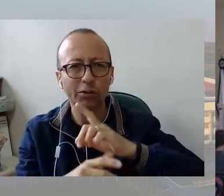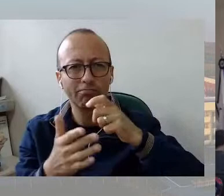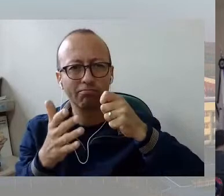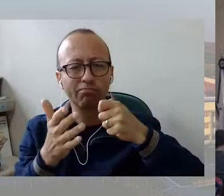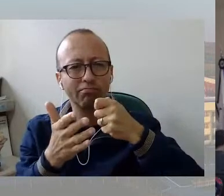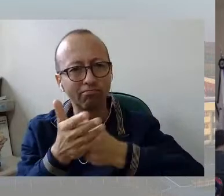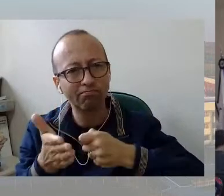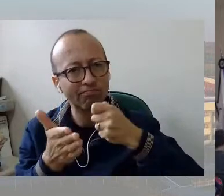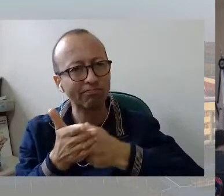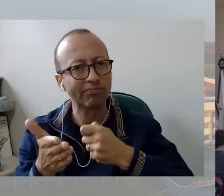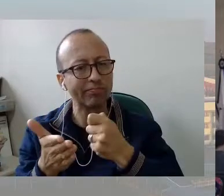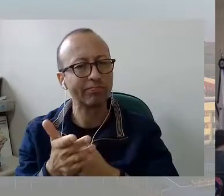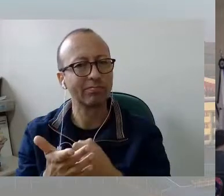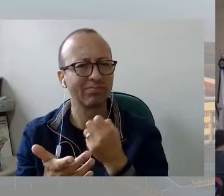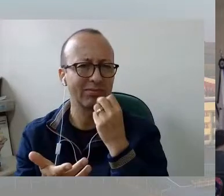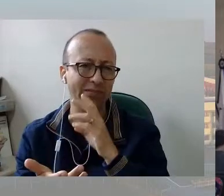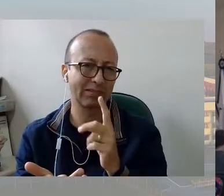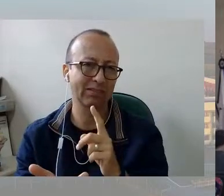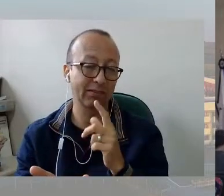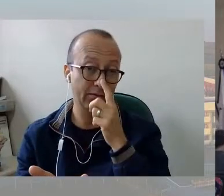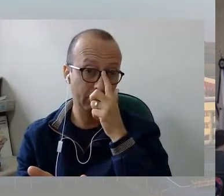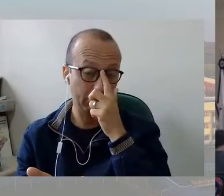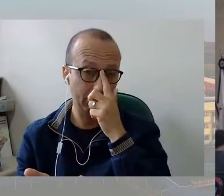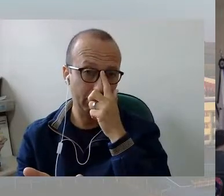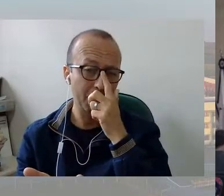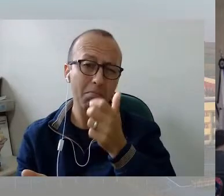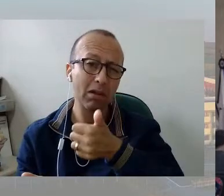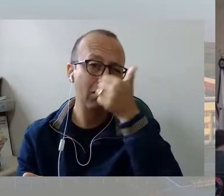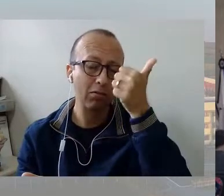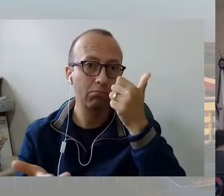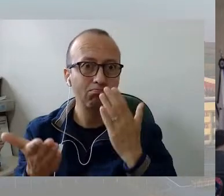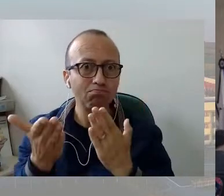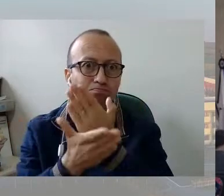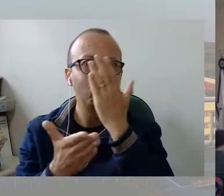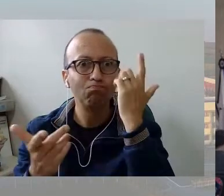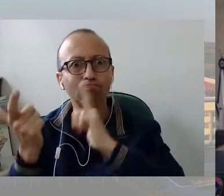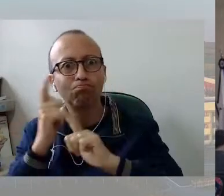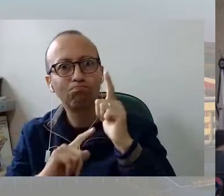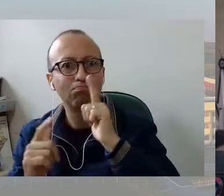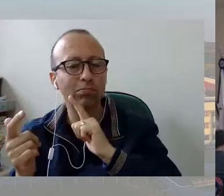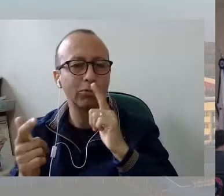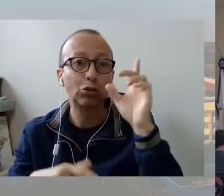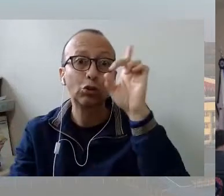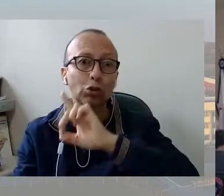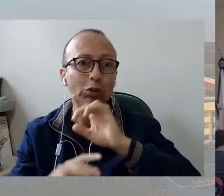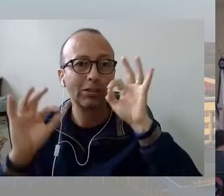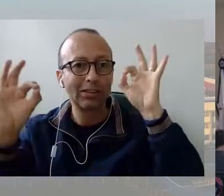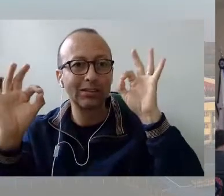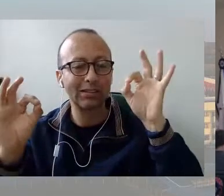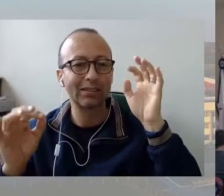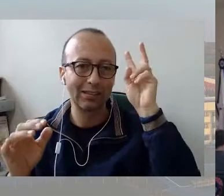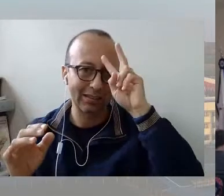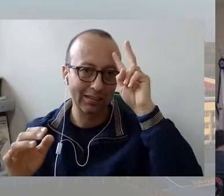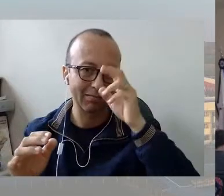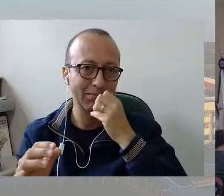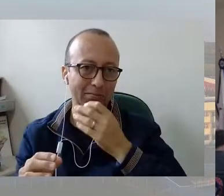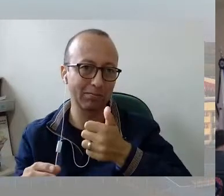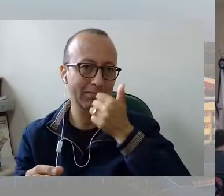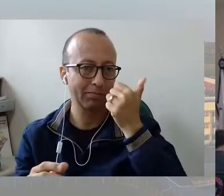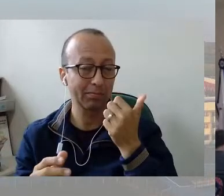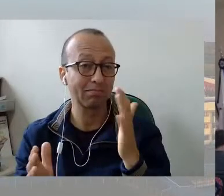gosto de comemorar coisas de conquistas. Enquanto a gente comemora uma data de luta, significa que ainda